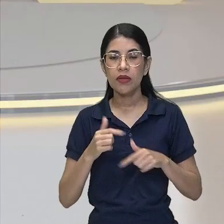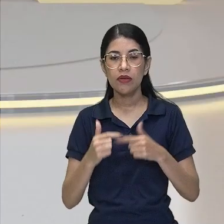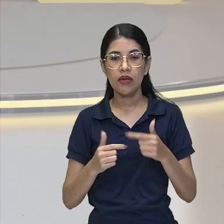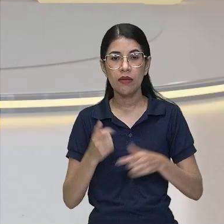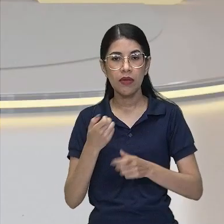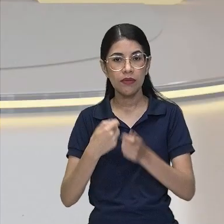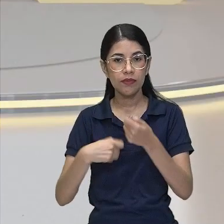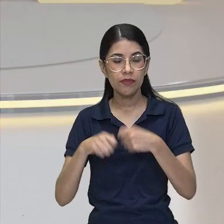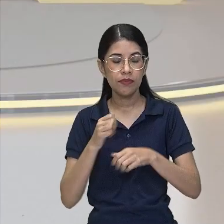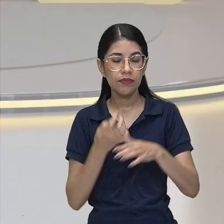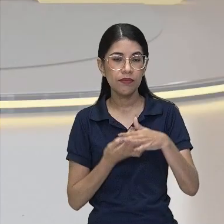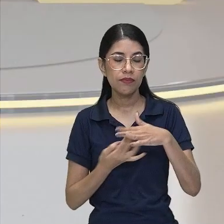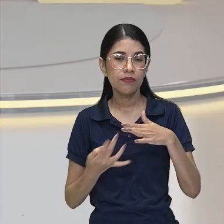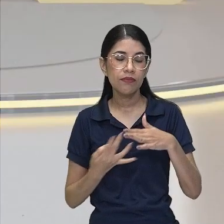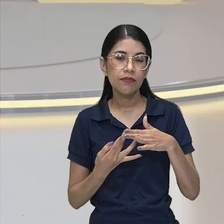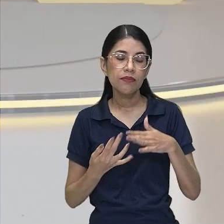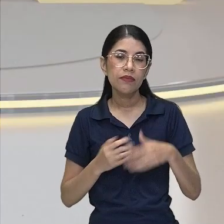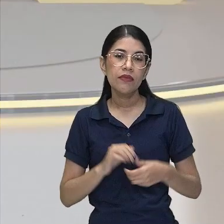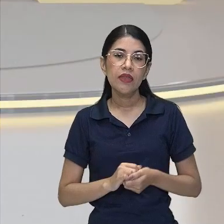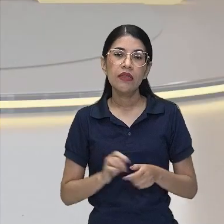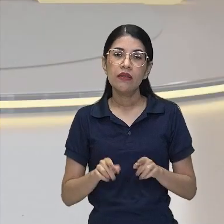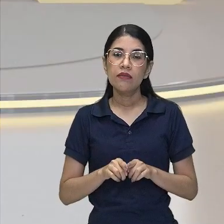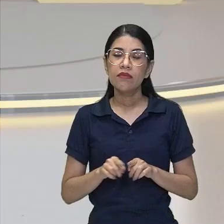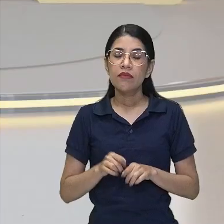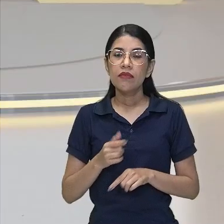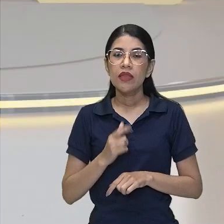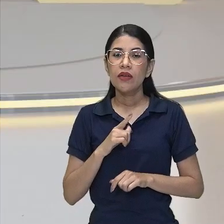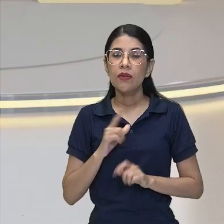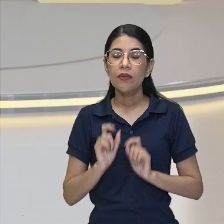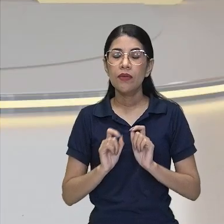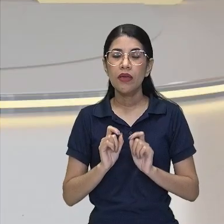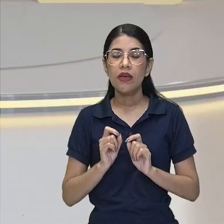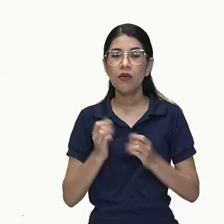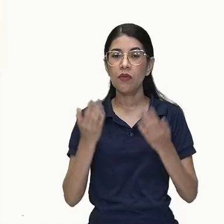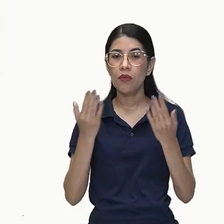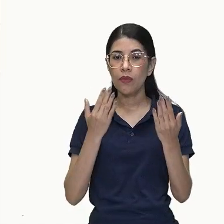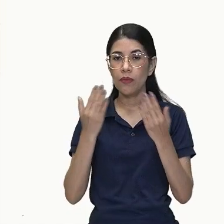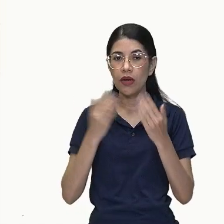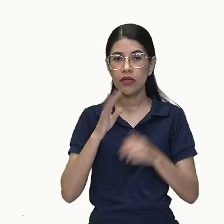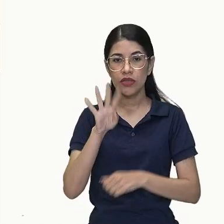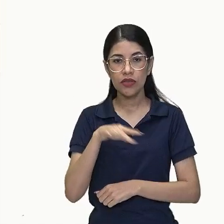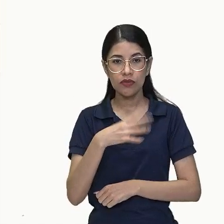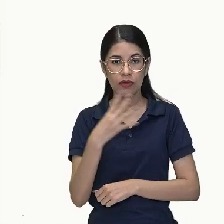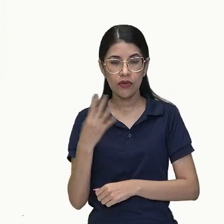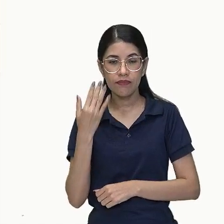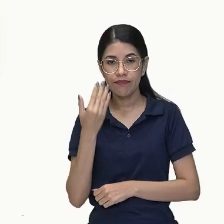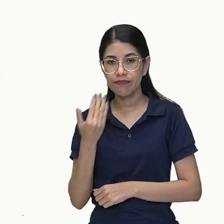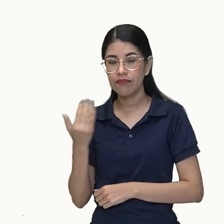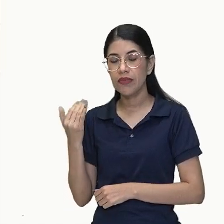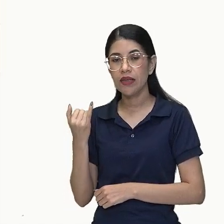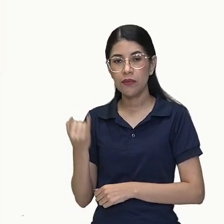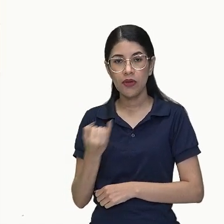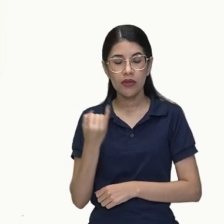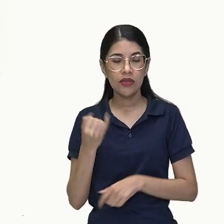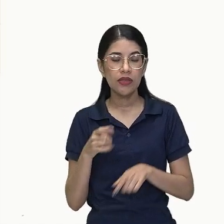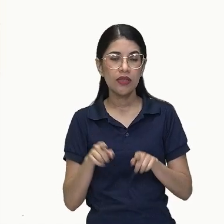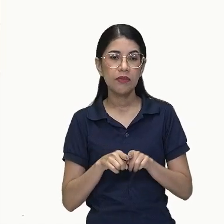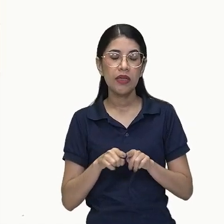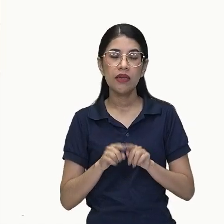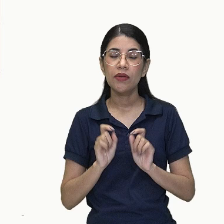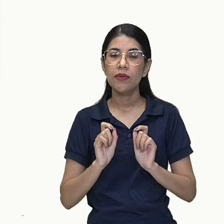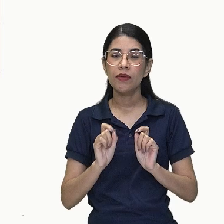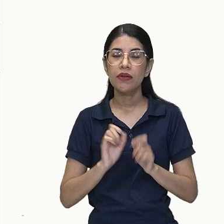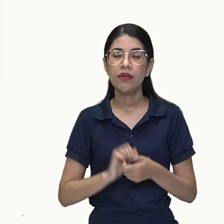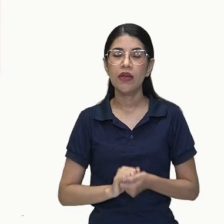de imigração, nós temos aqui também um comparativo, né? Que é muito importante também a gente fazer, que é com relação